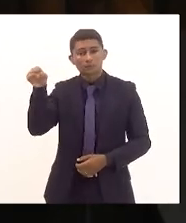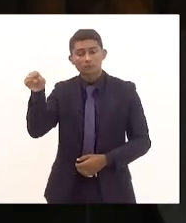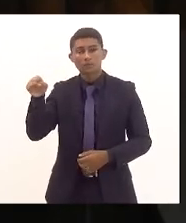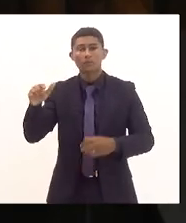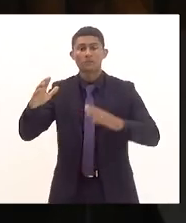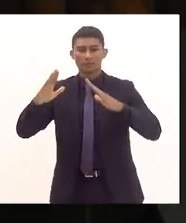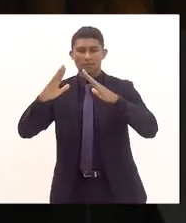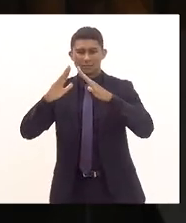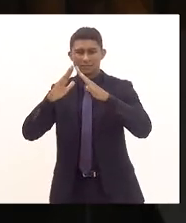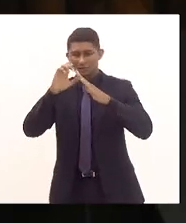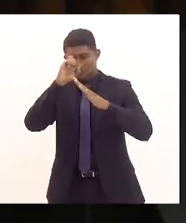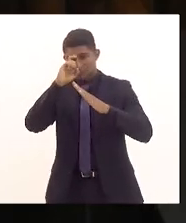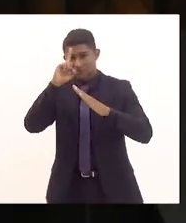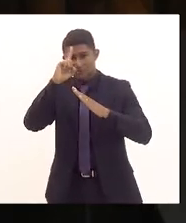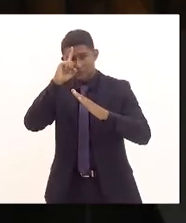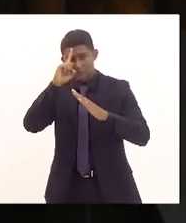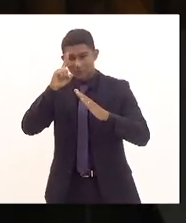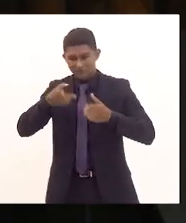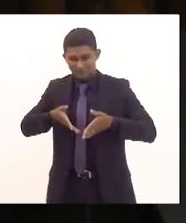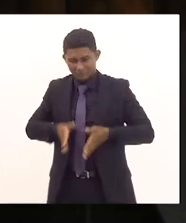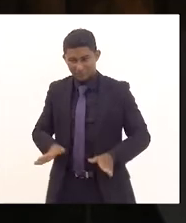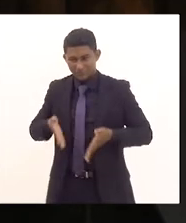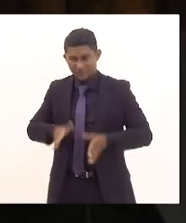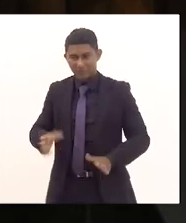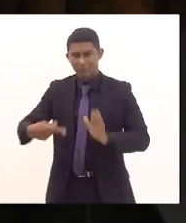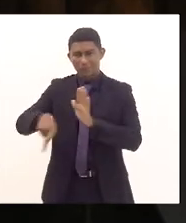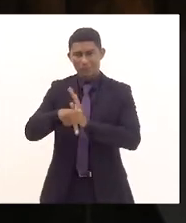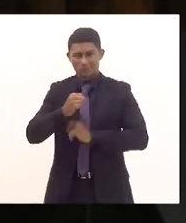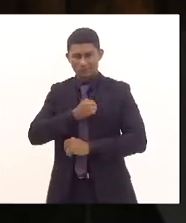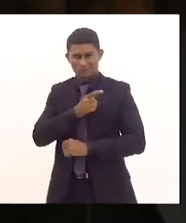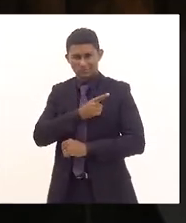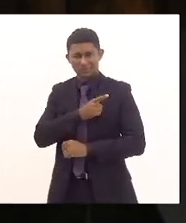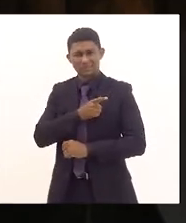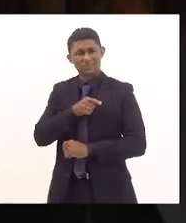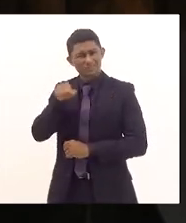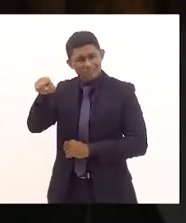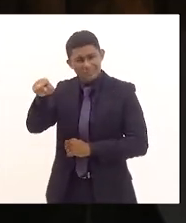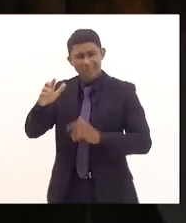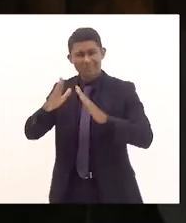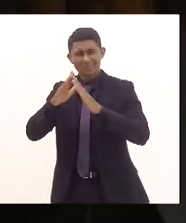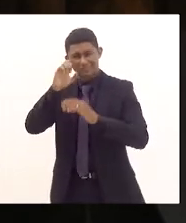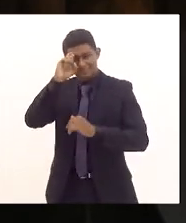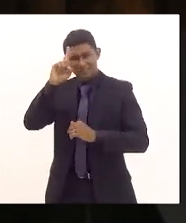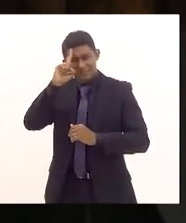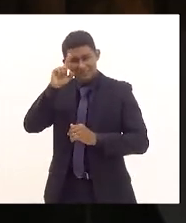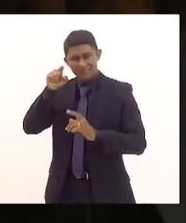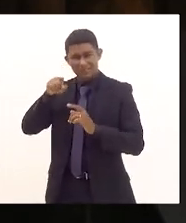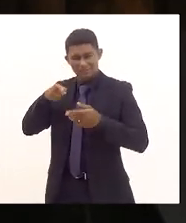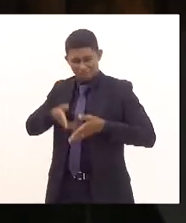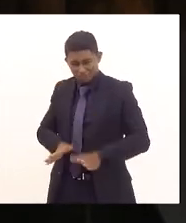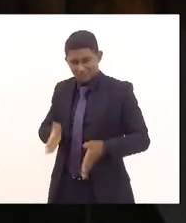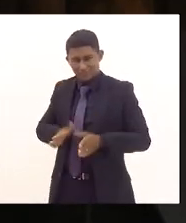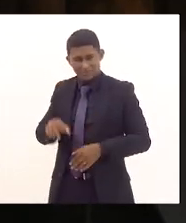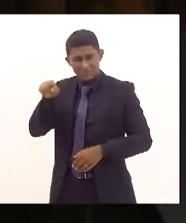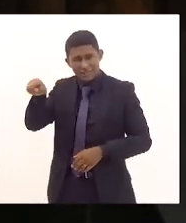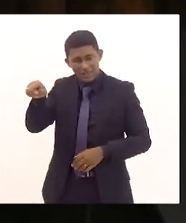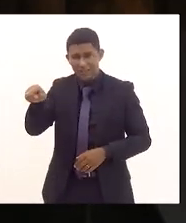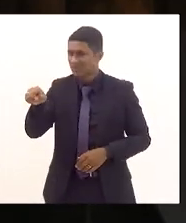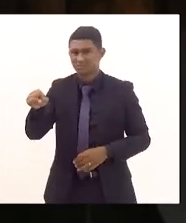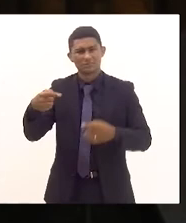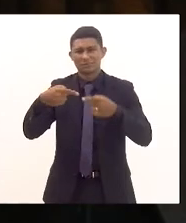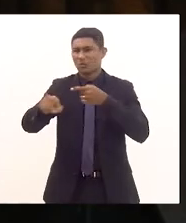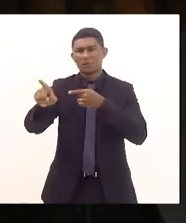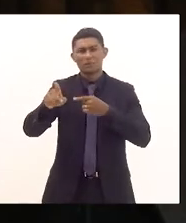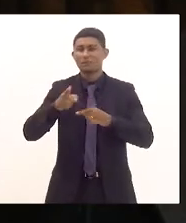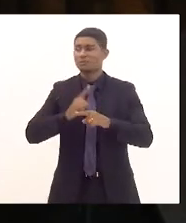Pública de São Gonçalo que naquilo não pode ser chamado de uma maternidade Hospital como serviços estão sendo prestados à